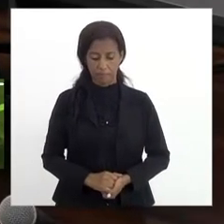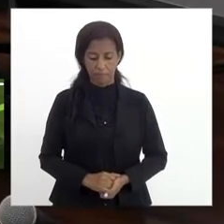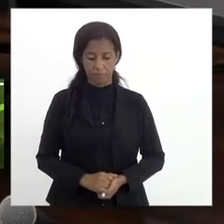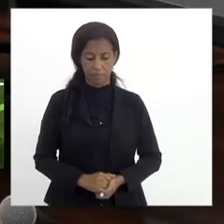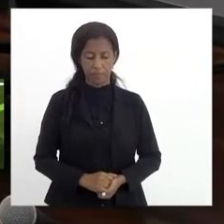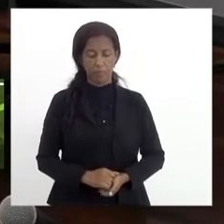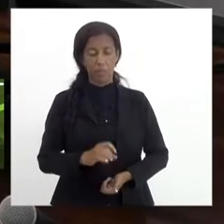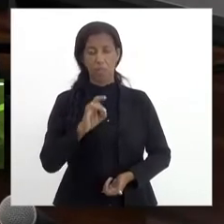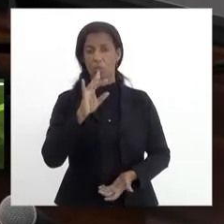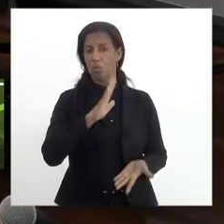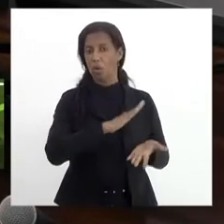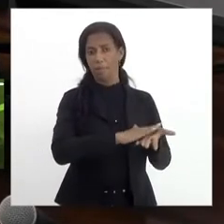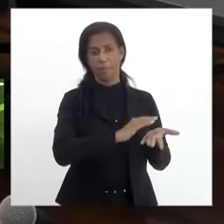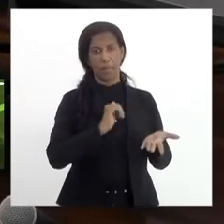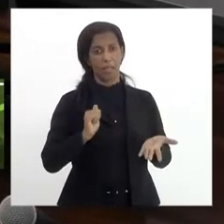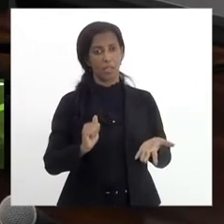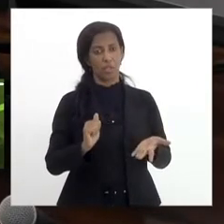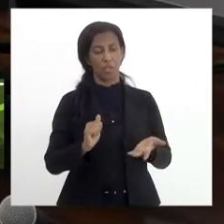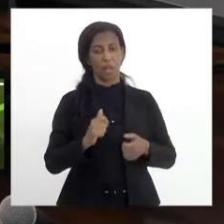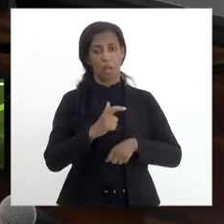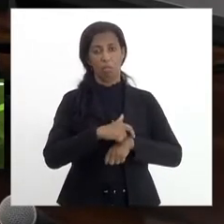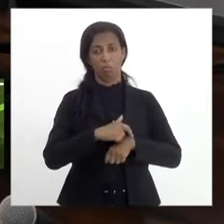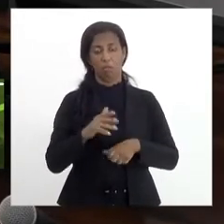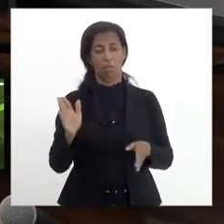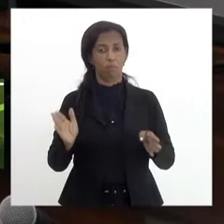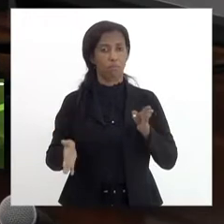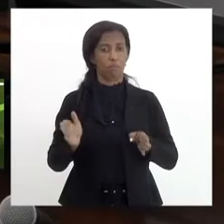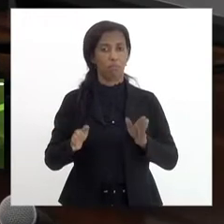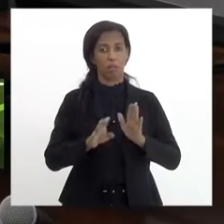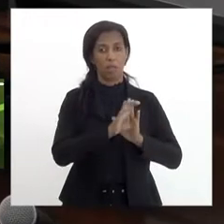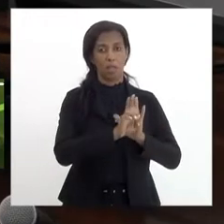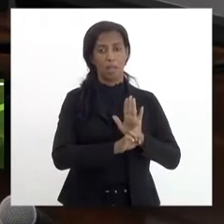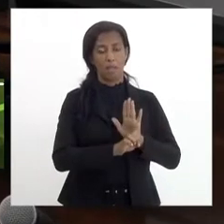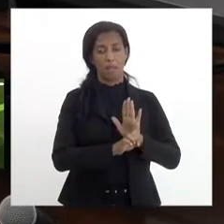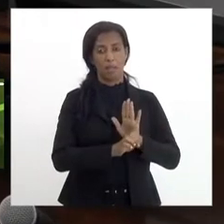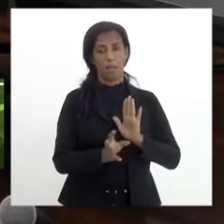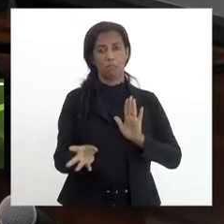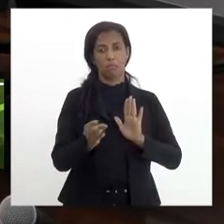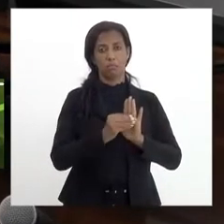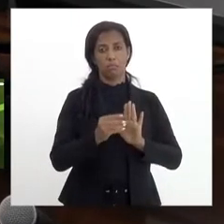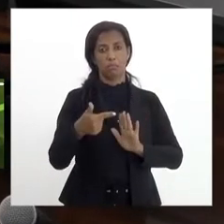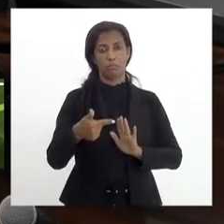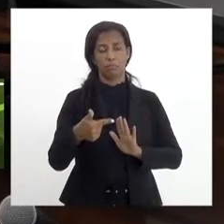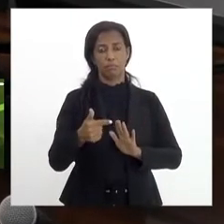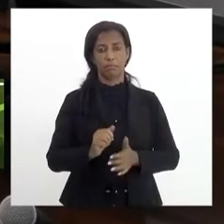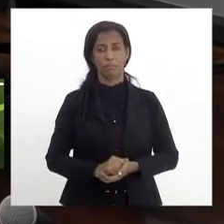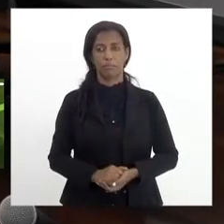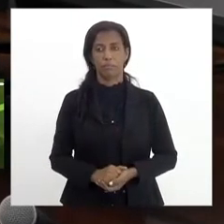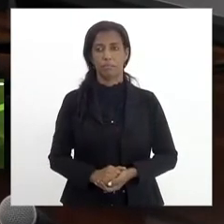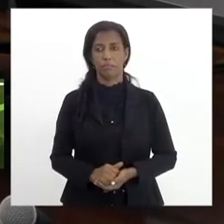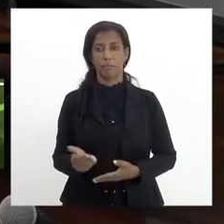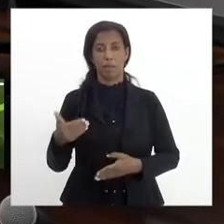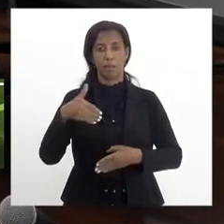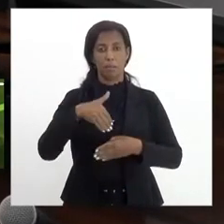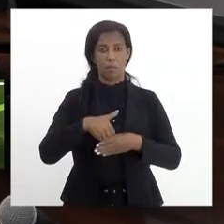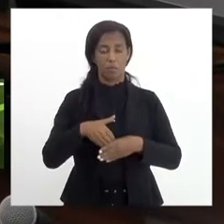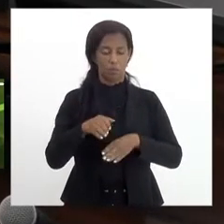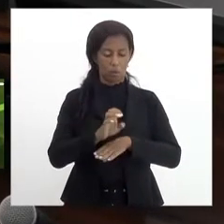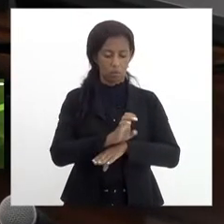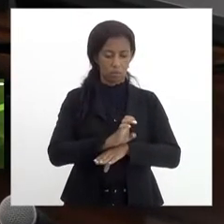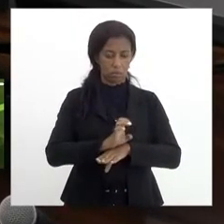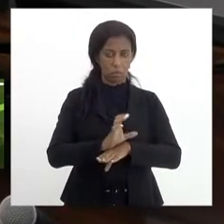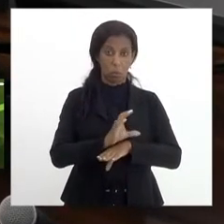só para retirar o prazo, a emenda aditiva 2. Então, meu voto é pela constitucionalidade com